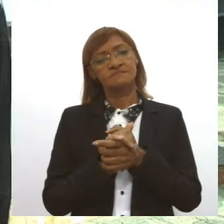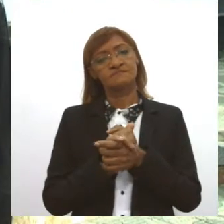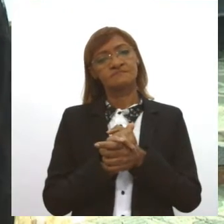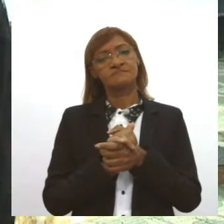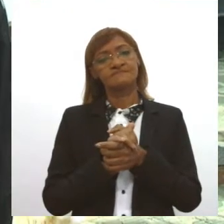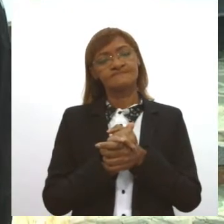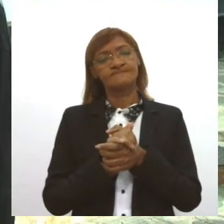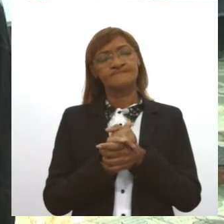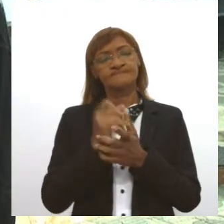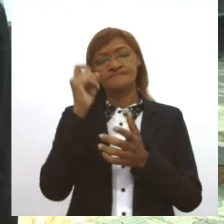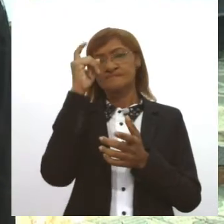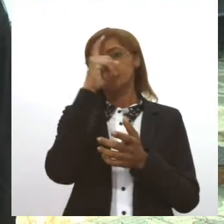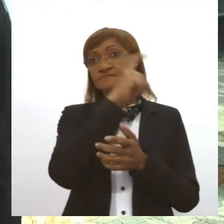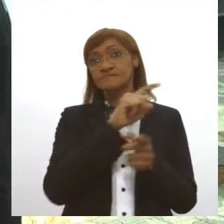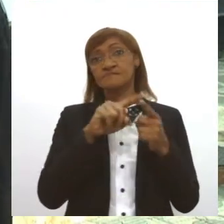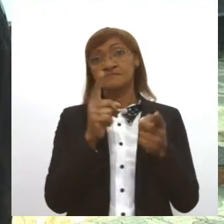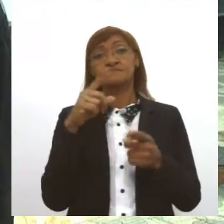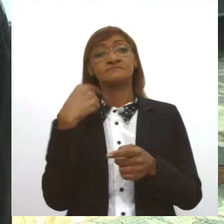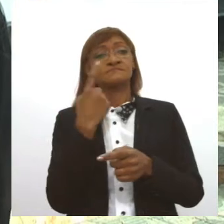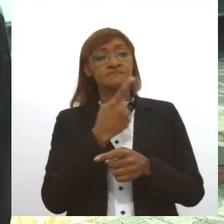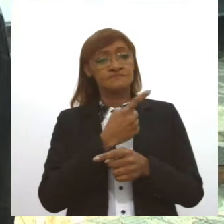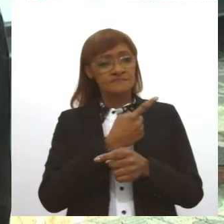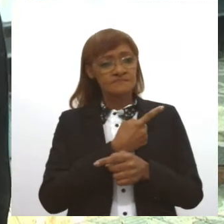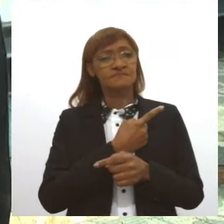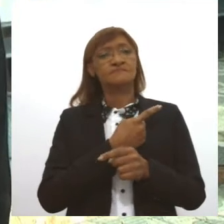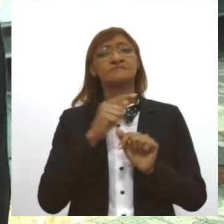desgastante, mas que a gente está trabalhando com todas